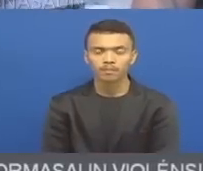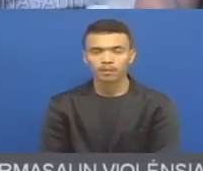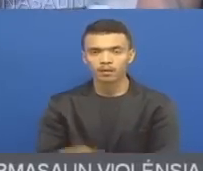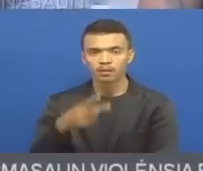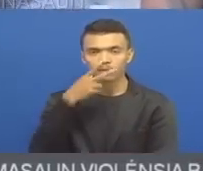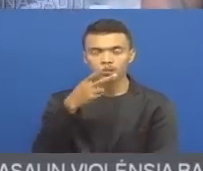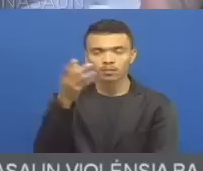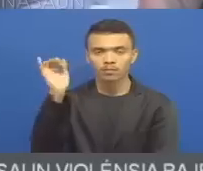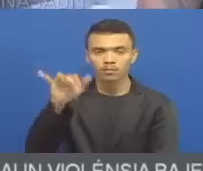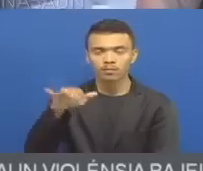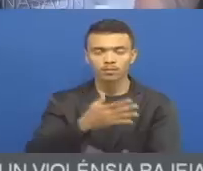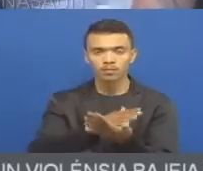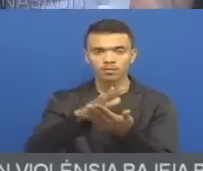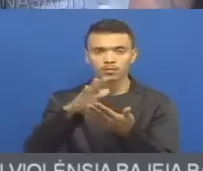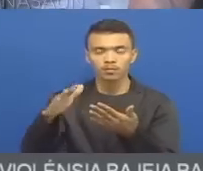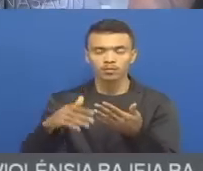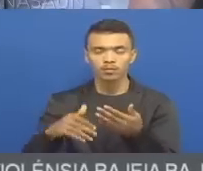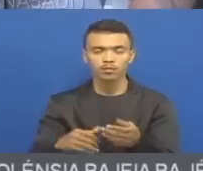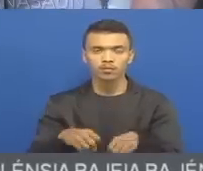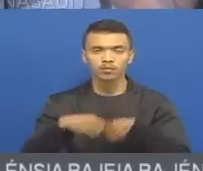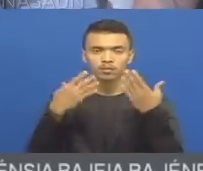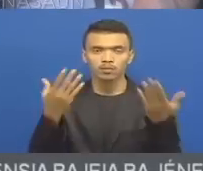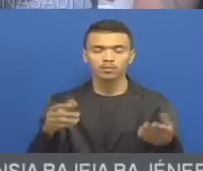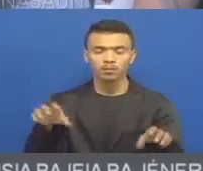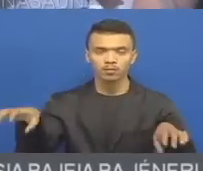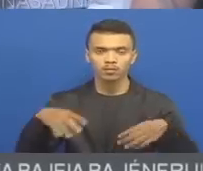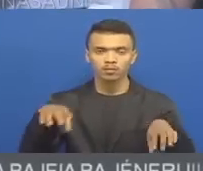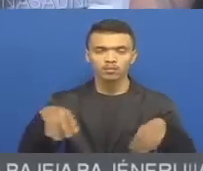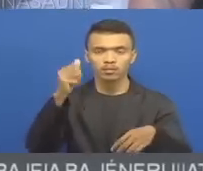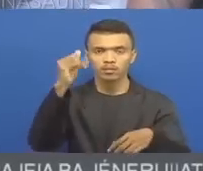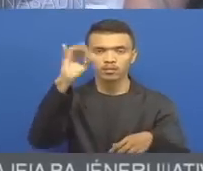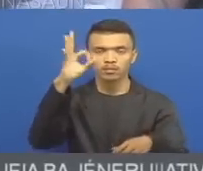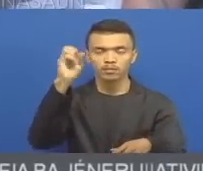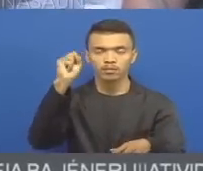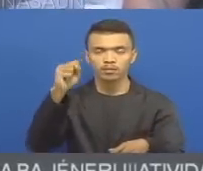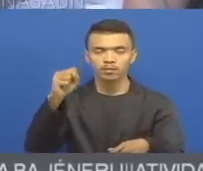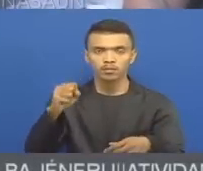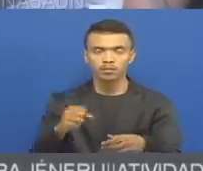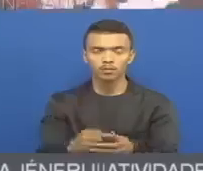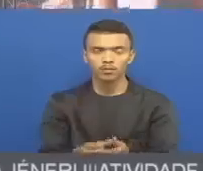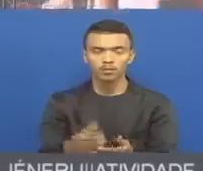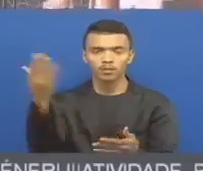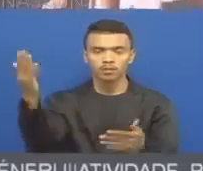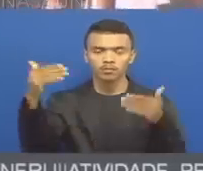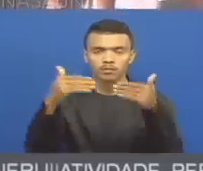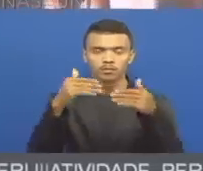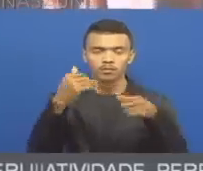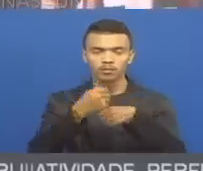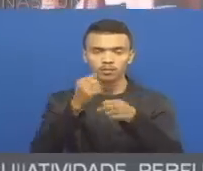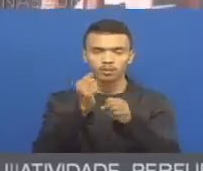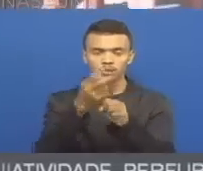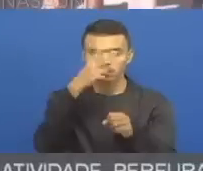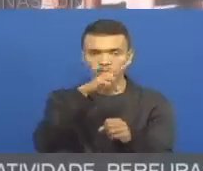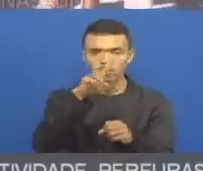nebe maxira sosa sira sosa tutang o insa serviço a IFAESA ho a segurança e a fronteira durante ne ho de hal controlo